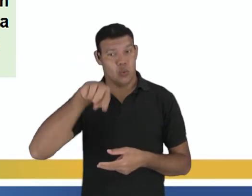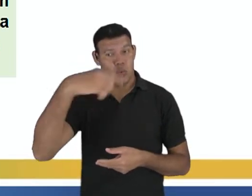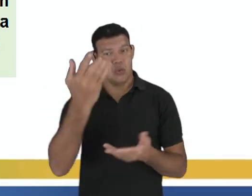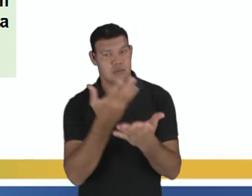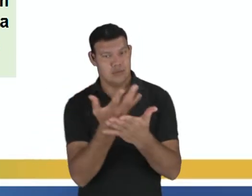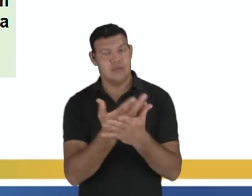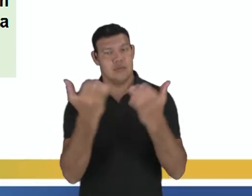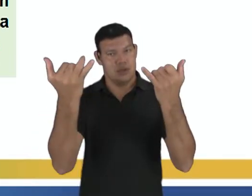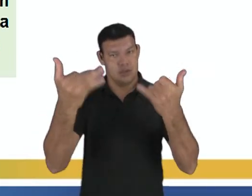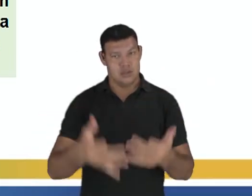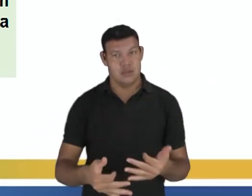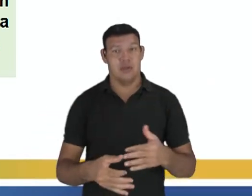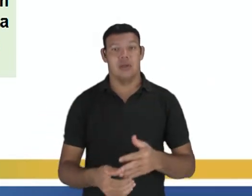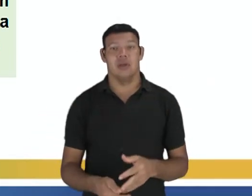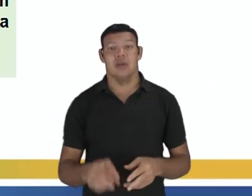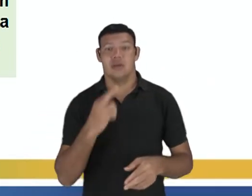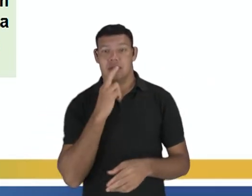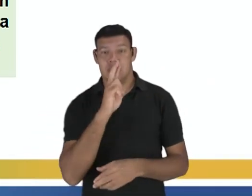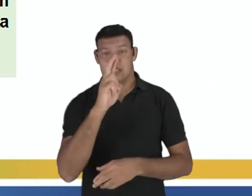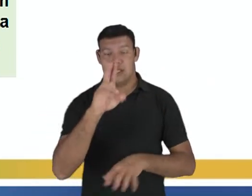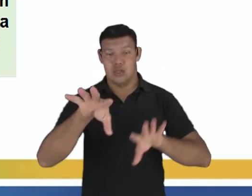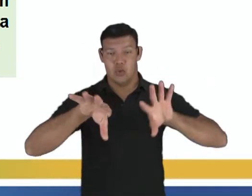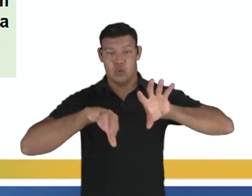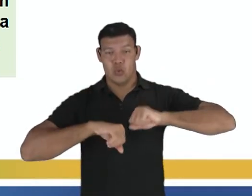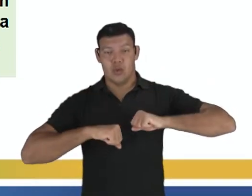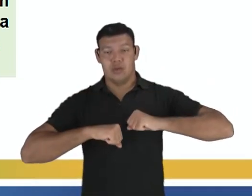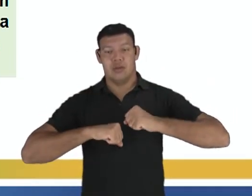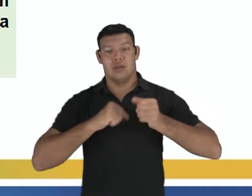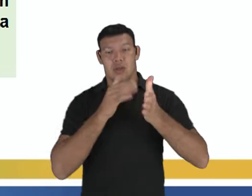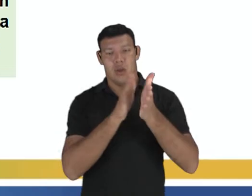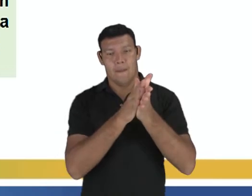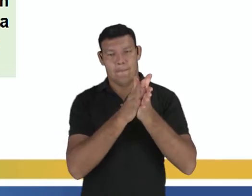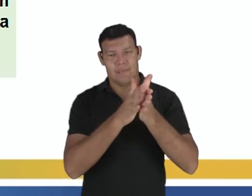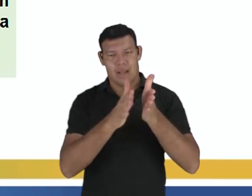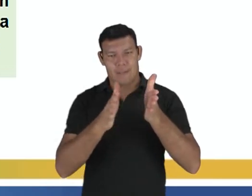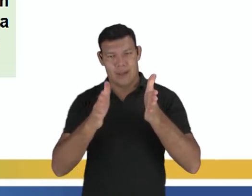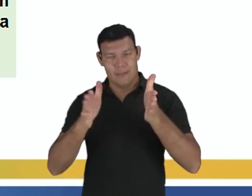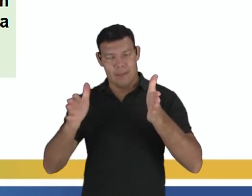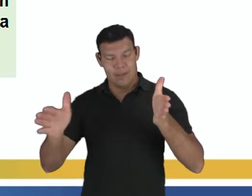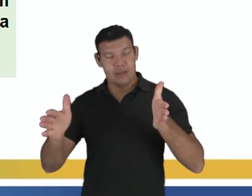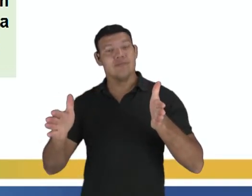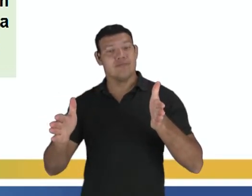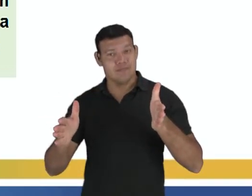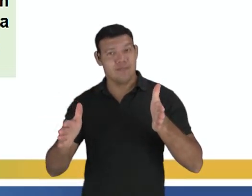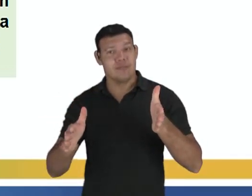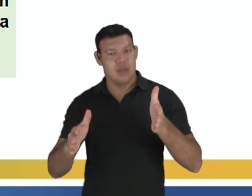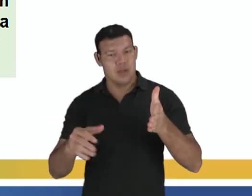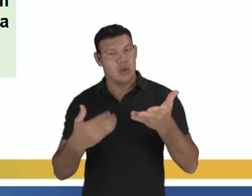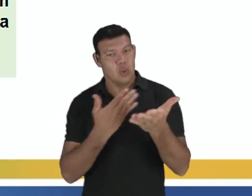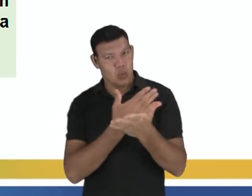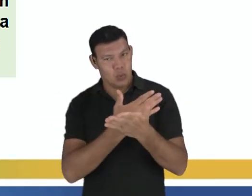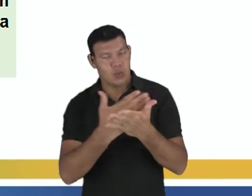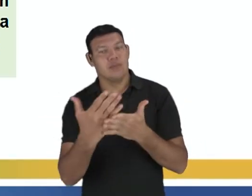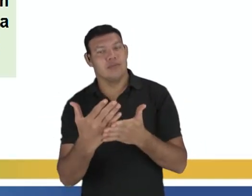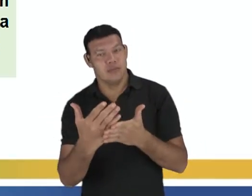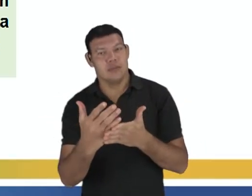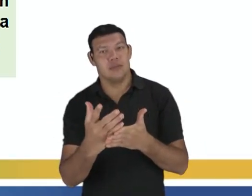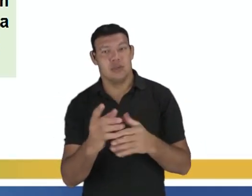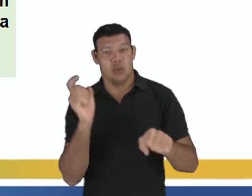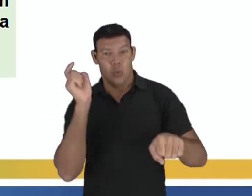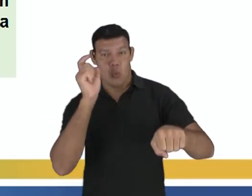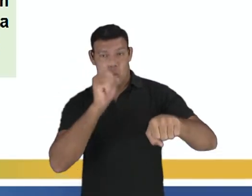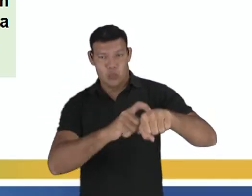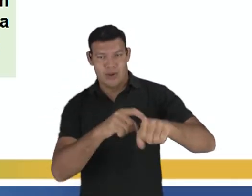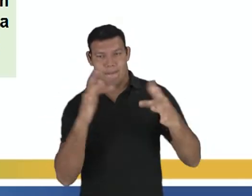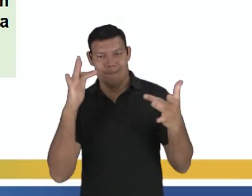resposta imune adquirida é a imunidade gerada ao longo da vida, ativada após o contato inicial com diferentes